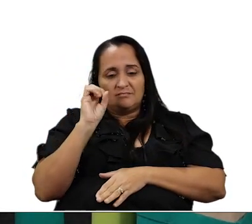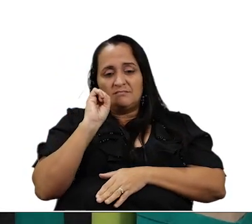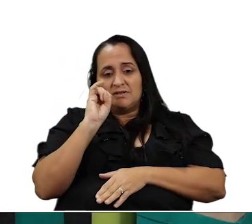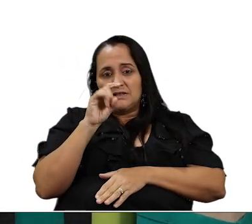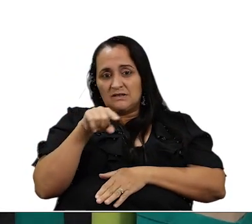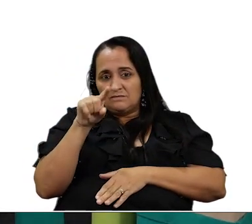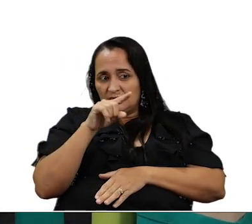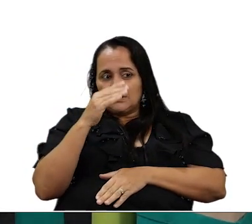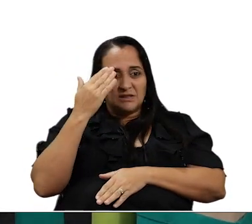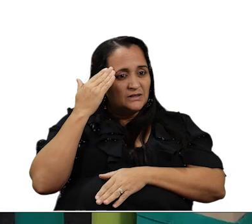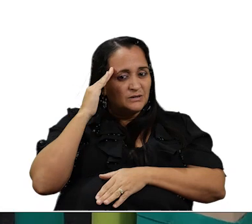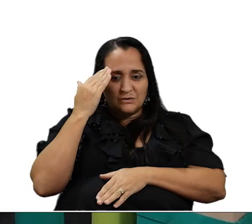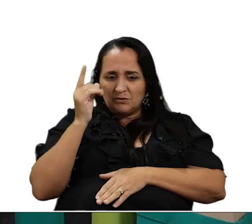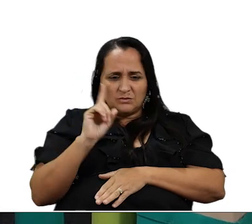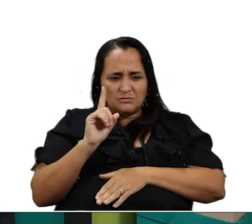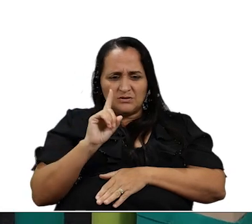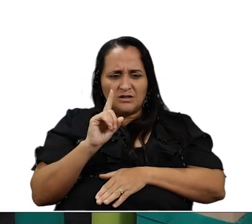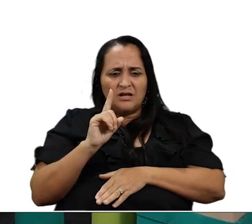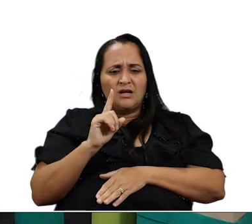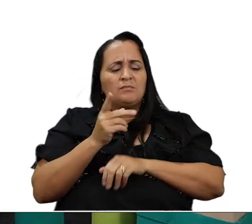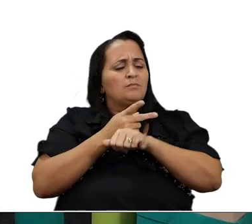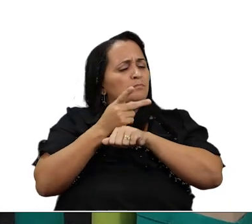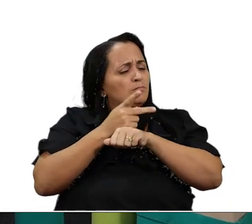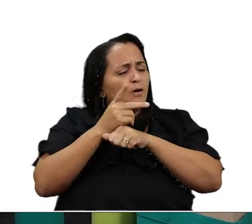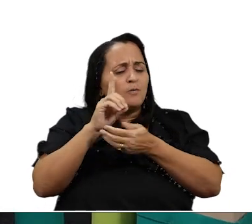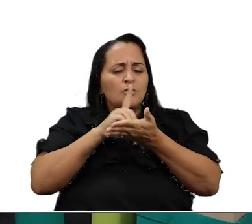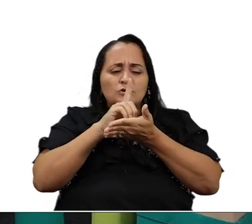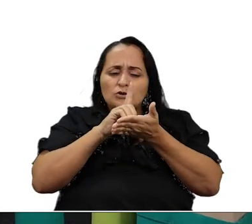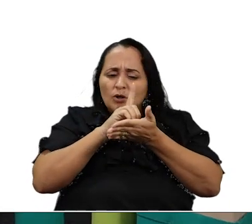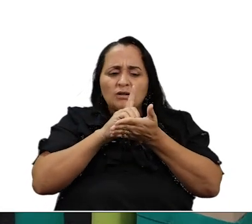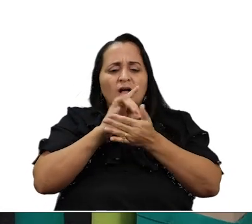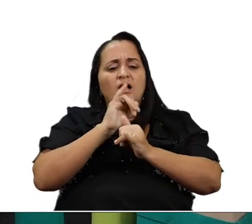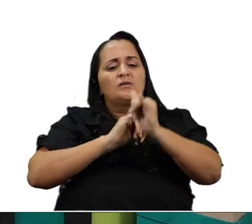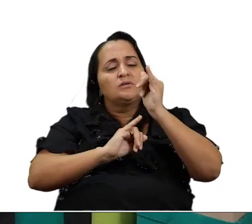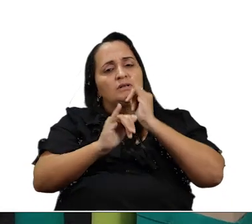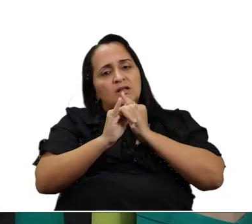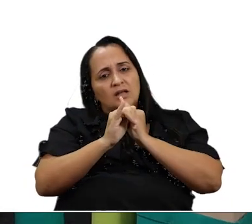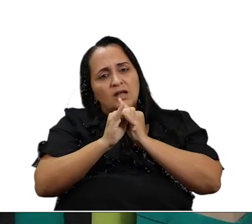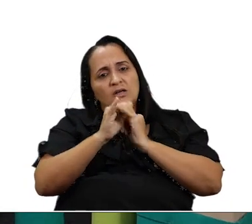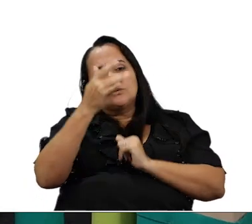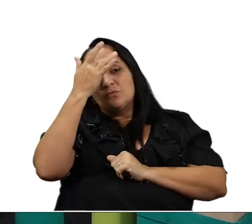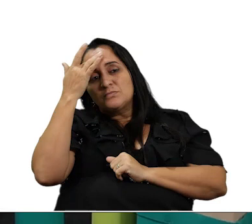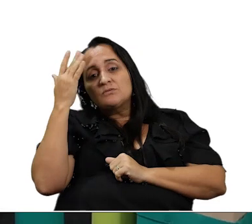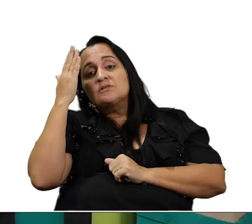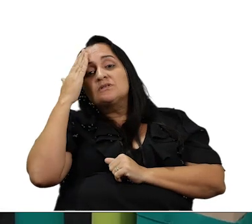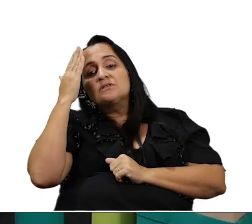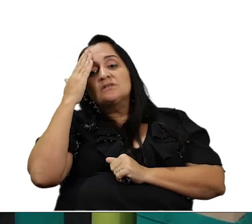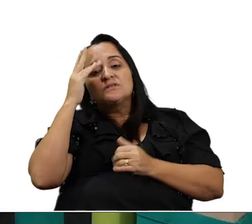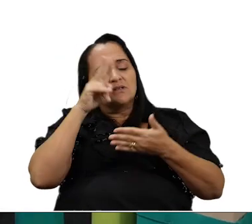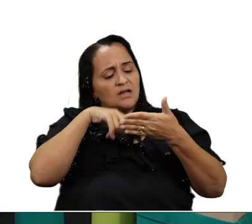não sabe o que é, procura um dicionário, procura a internet, ou então procura alguém que você sabe que lê muito, que